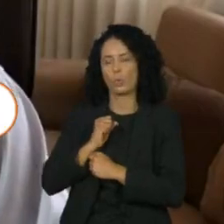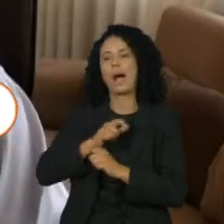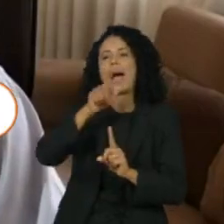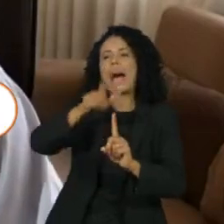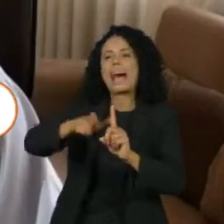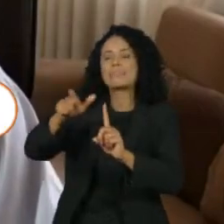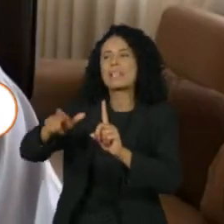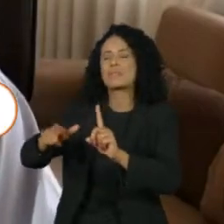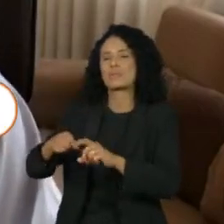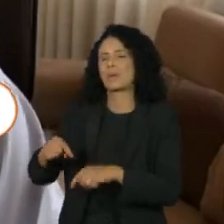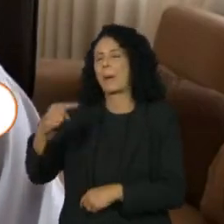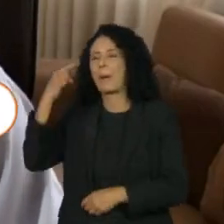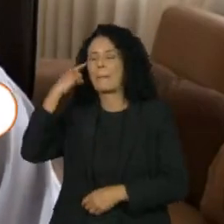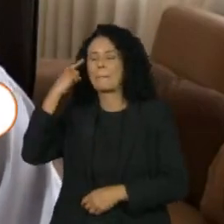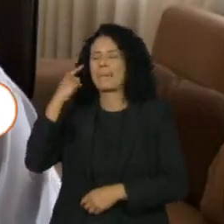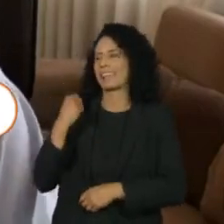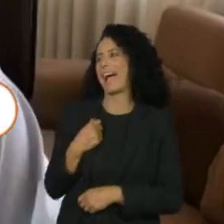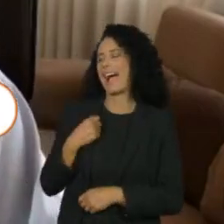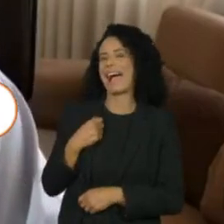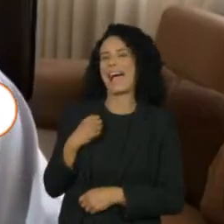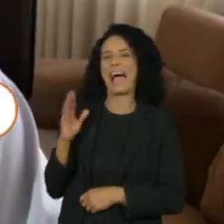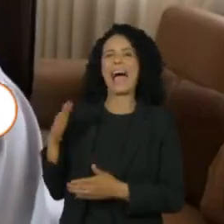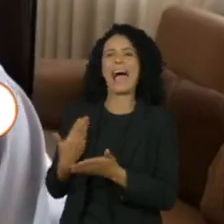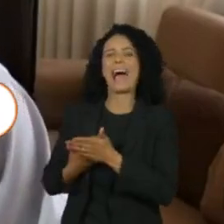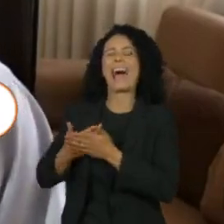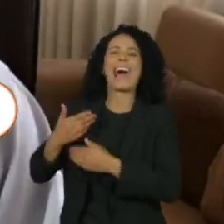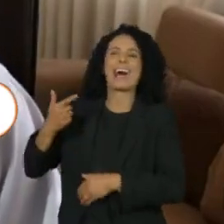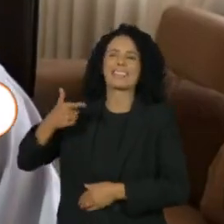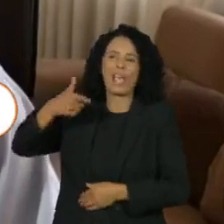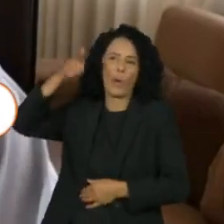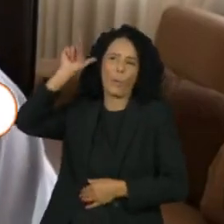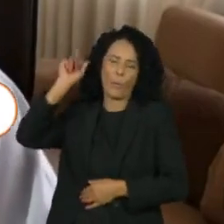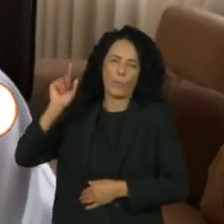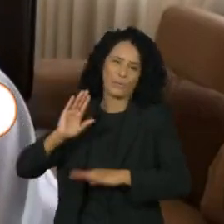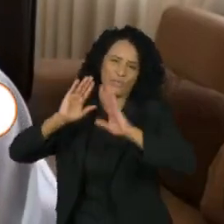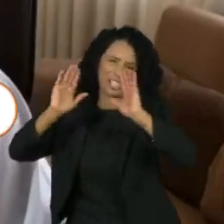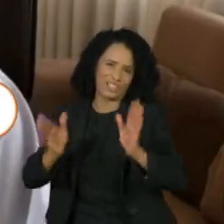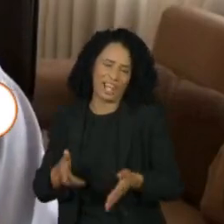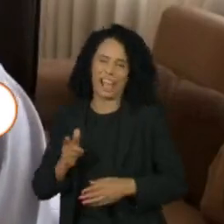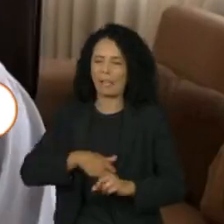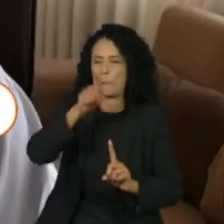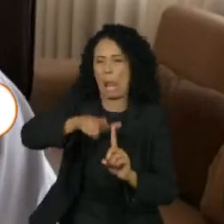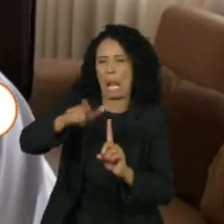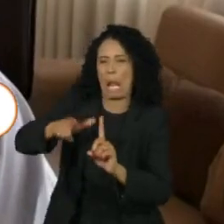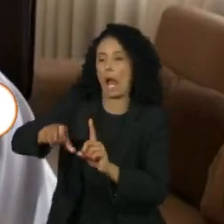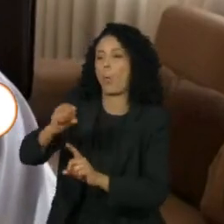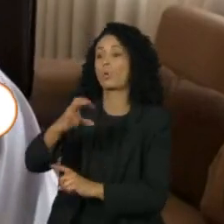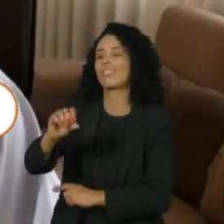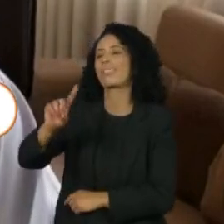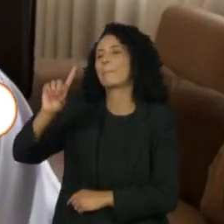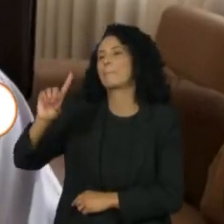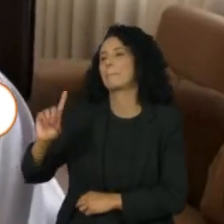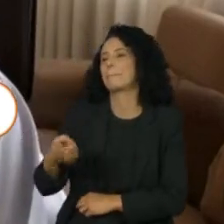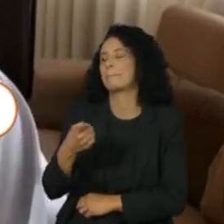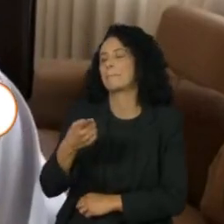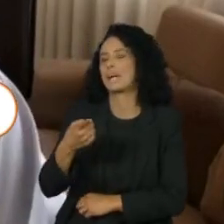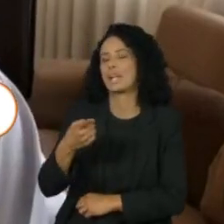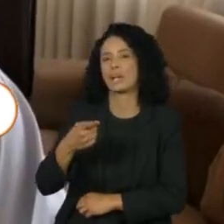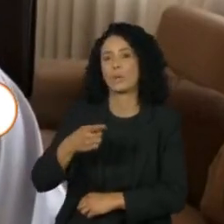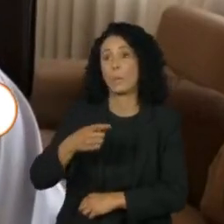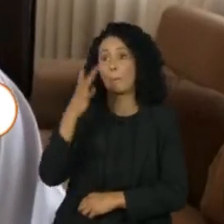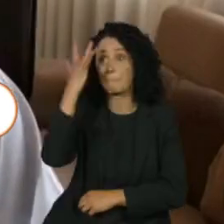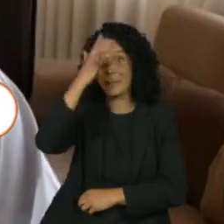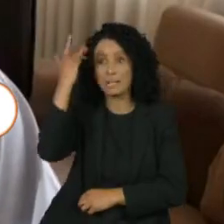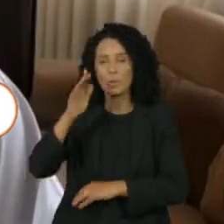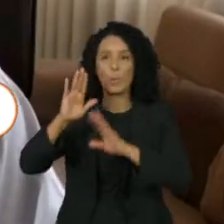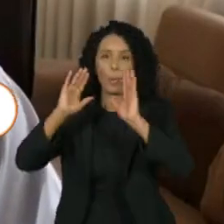para descontar o fato que até ontem, por exemplo, nós tivemos oficialmente 80 mil casos, que é um número subnotificado